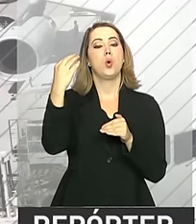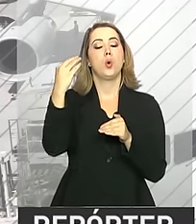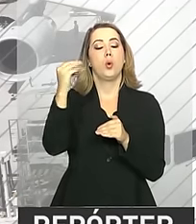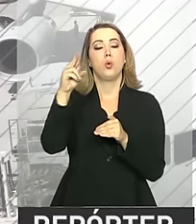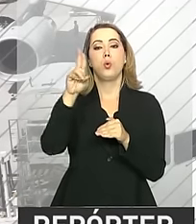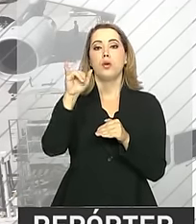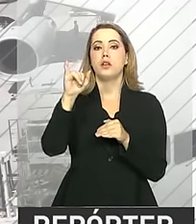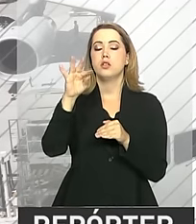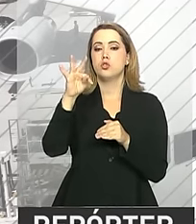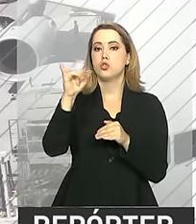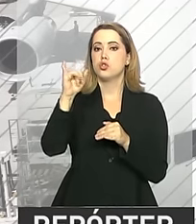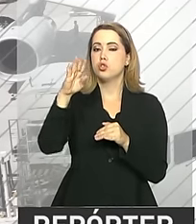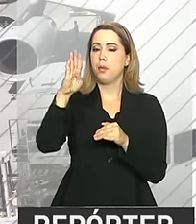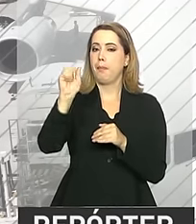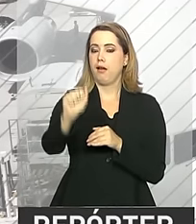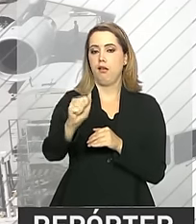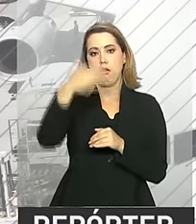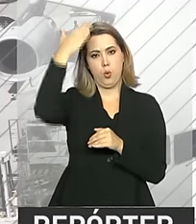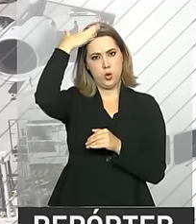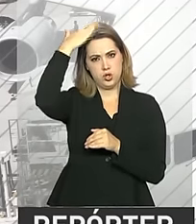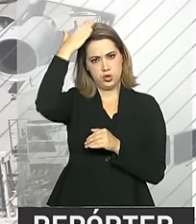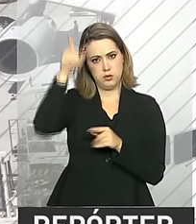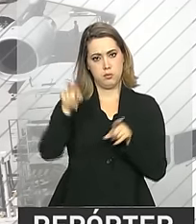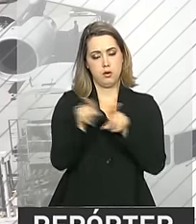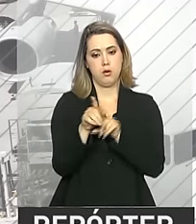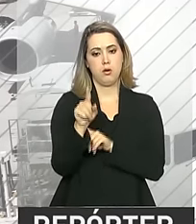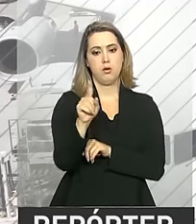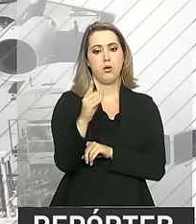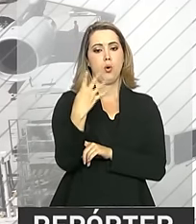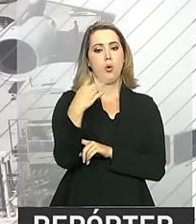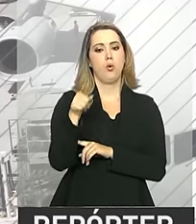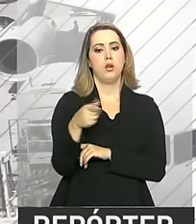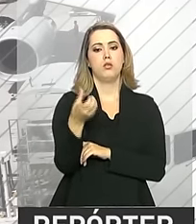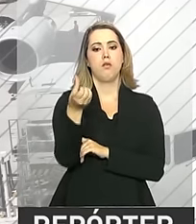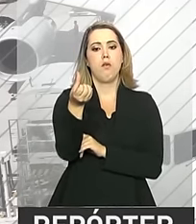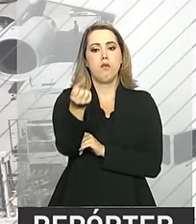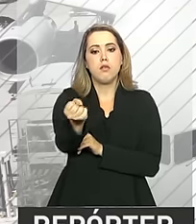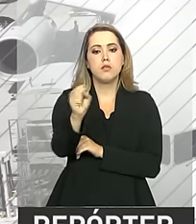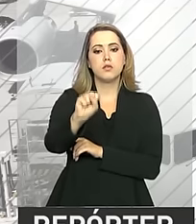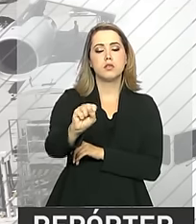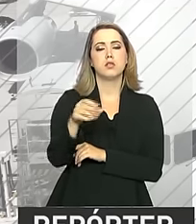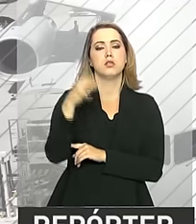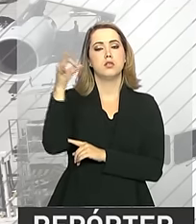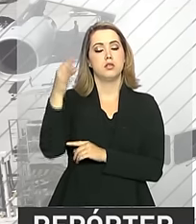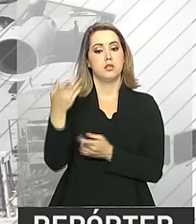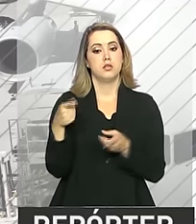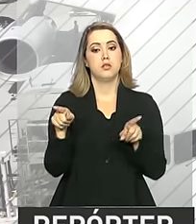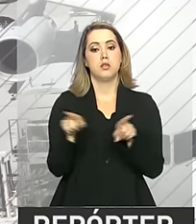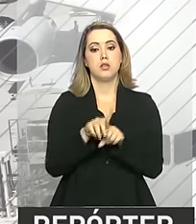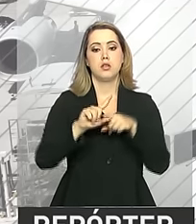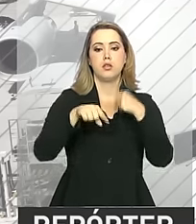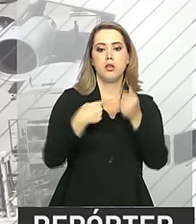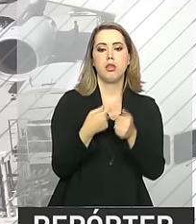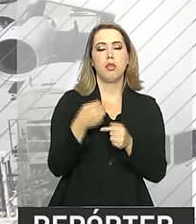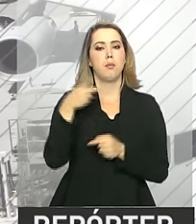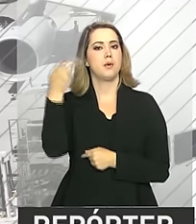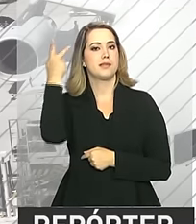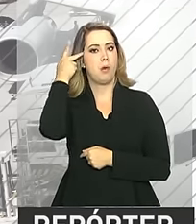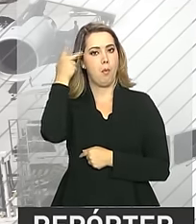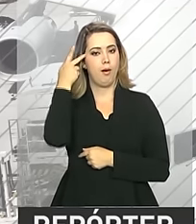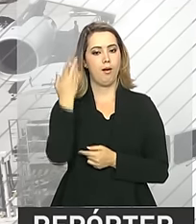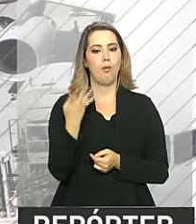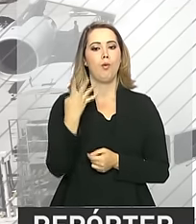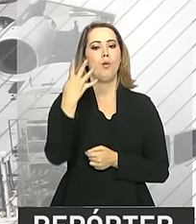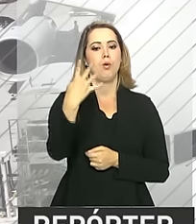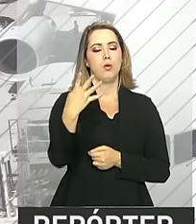média de 4,68 em uma escala de 1 a 5. Em seguida ficou o aeroporto de Guarulhos, em São Paulo,